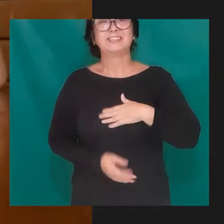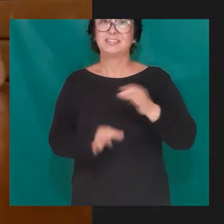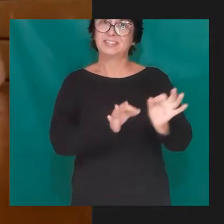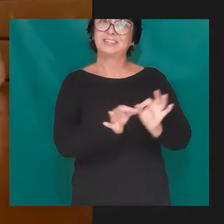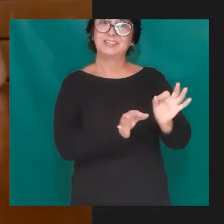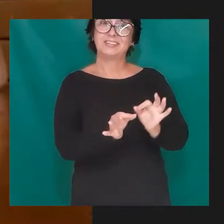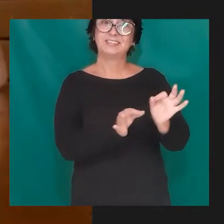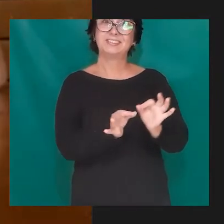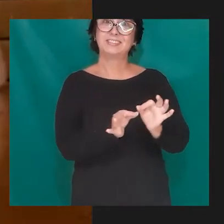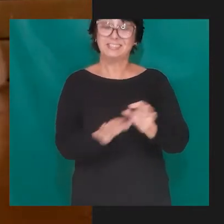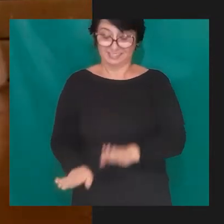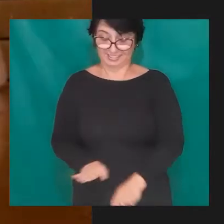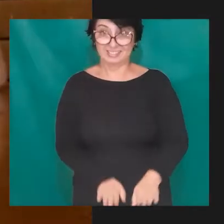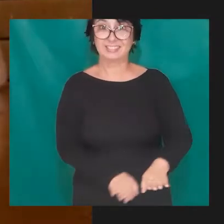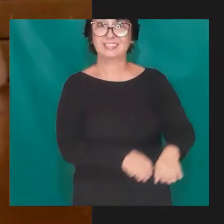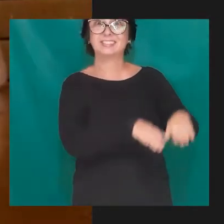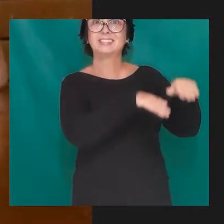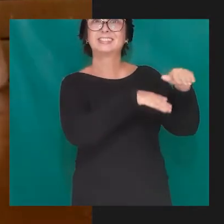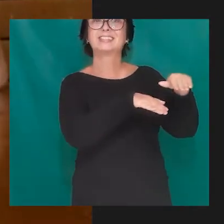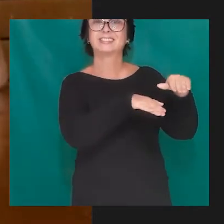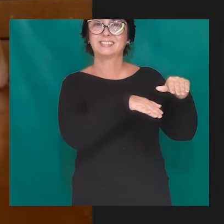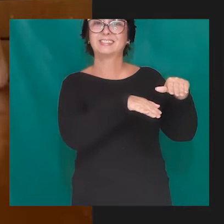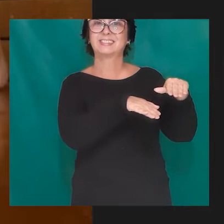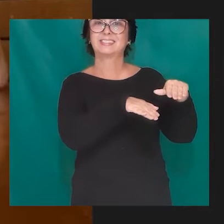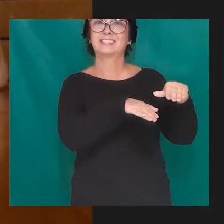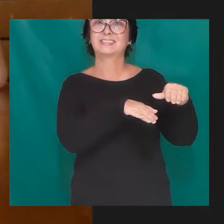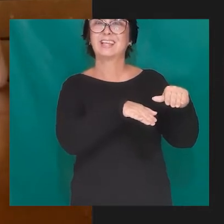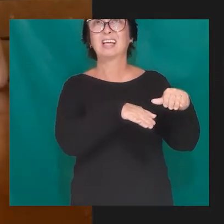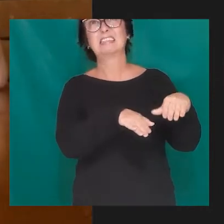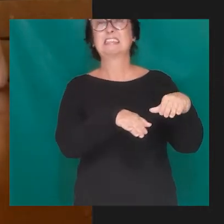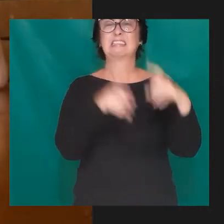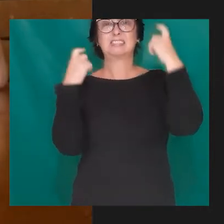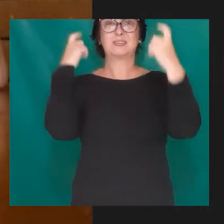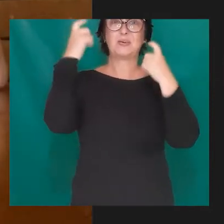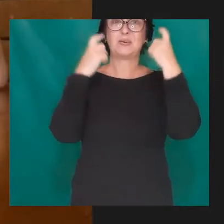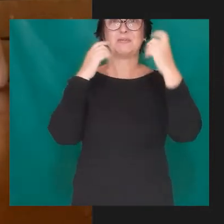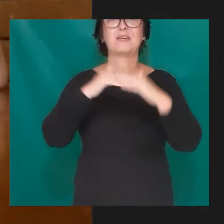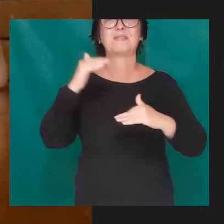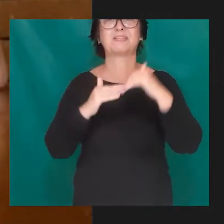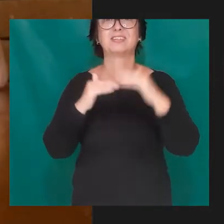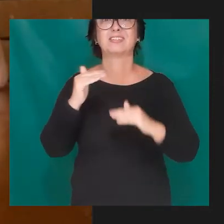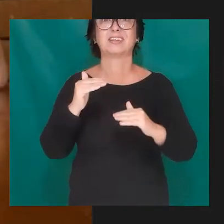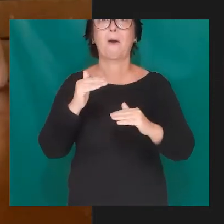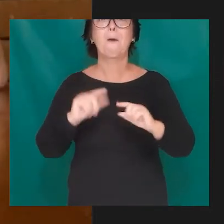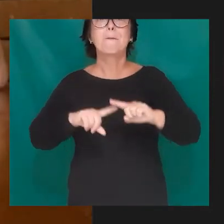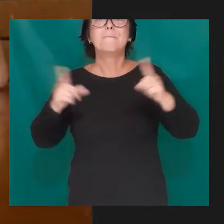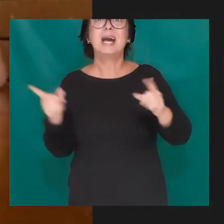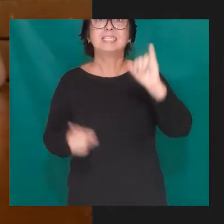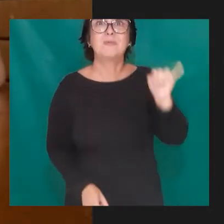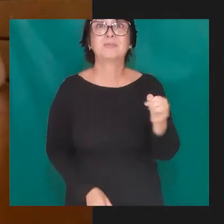é exatamente nas crianças que não teriam essa oportunidade